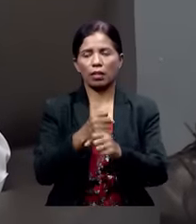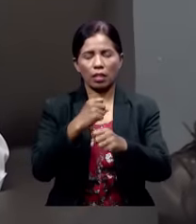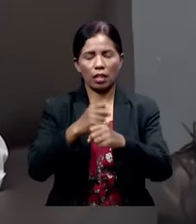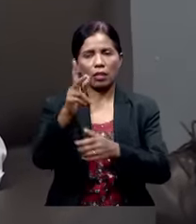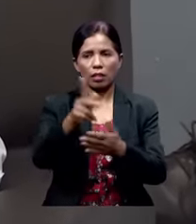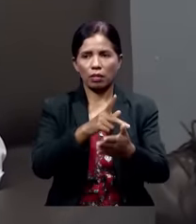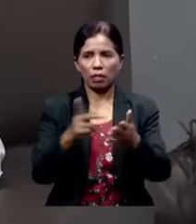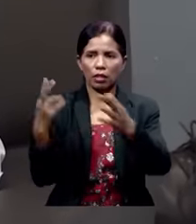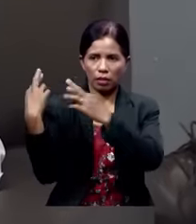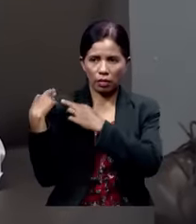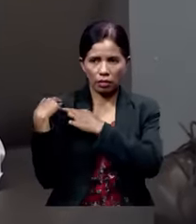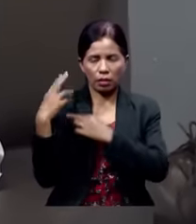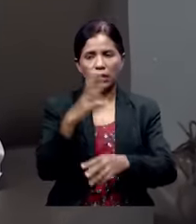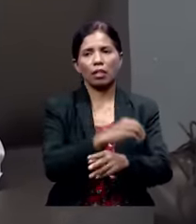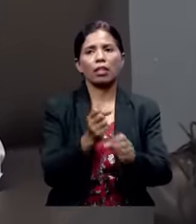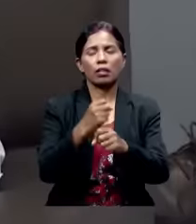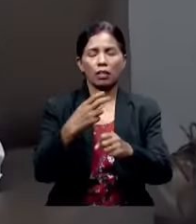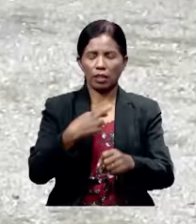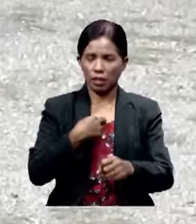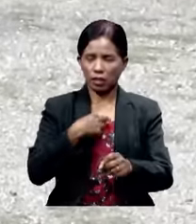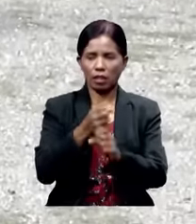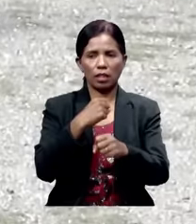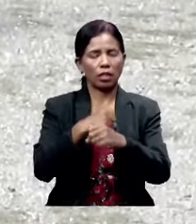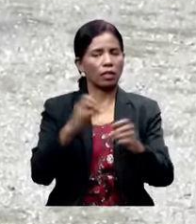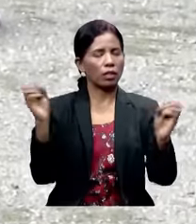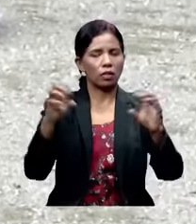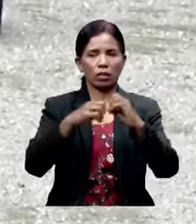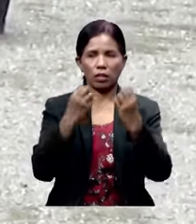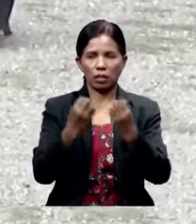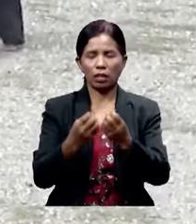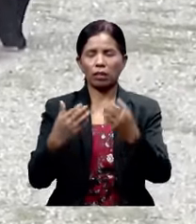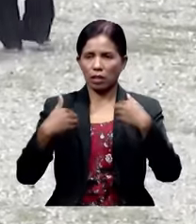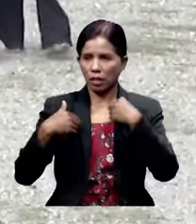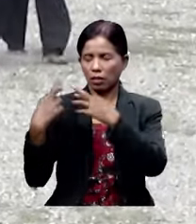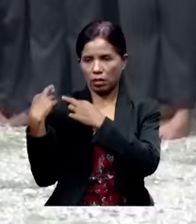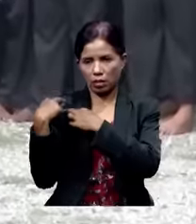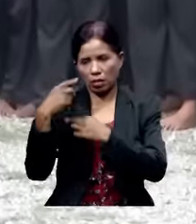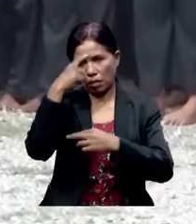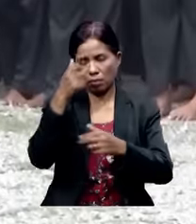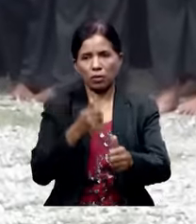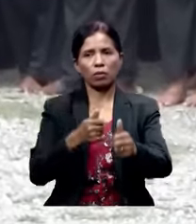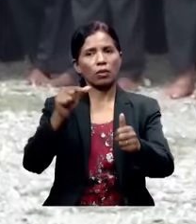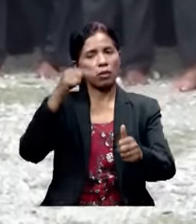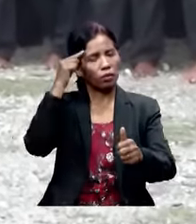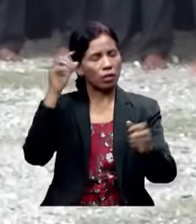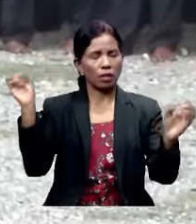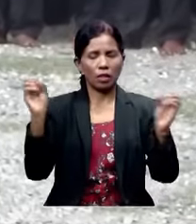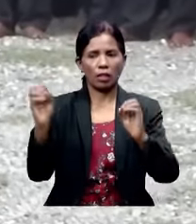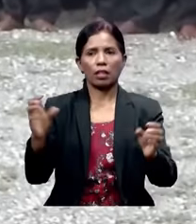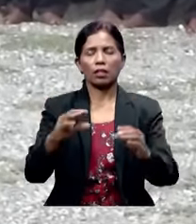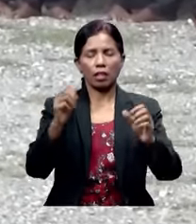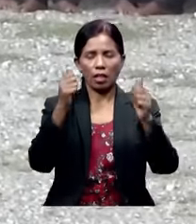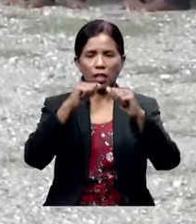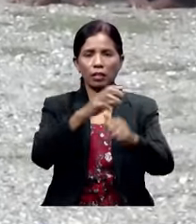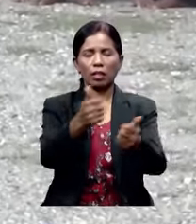krimi, responsabiliza ba aktu nebenia rasi kalo, laos organisasaun makatu responsabiliza, tamatuir governante ne, la iha doctrina arte marciais